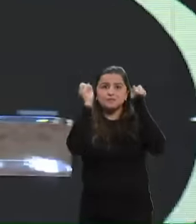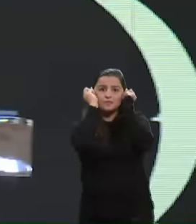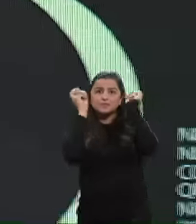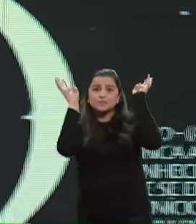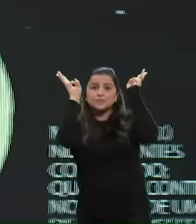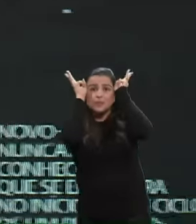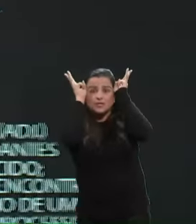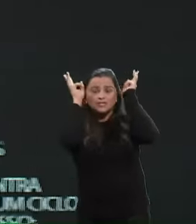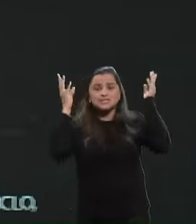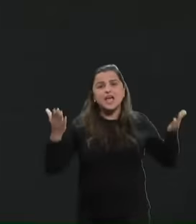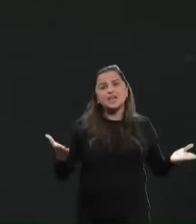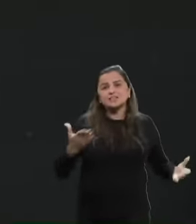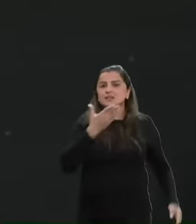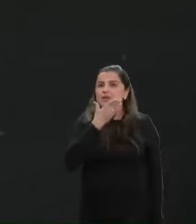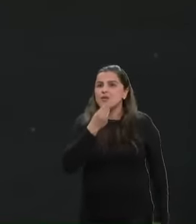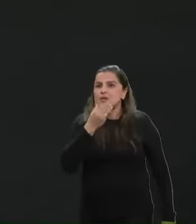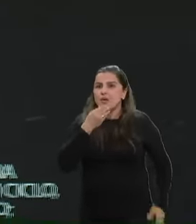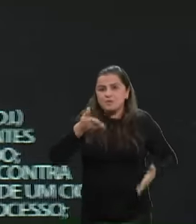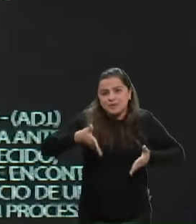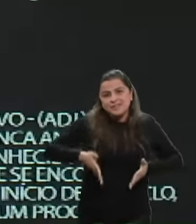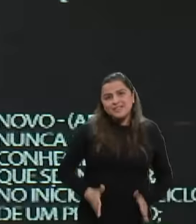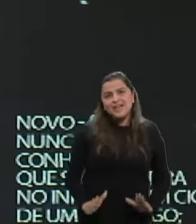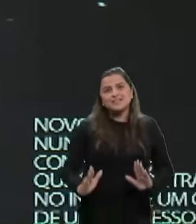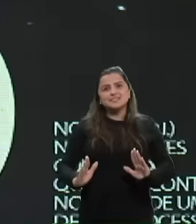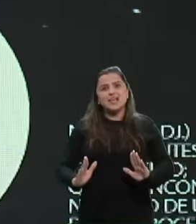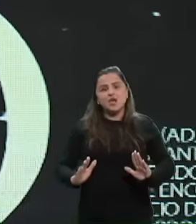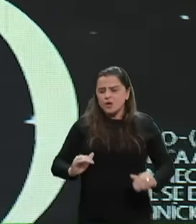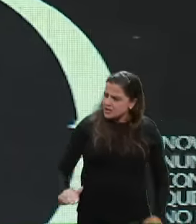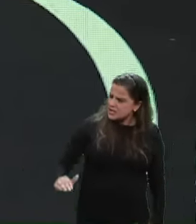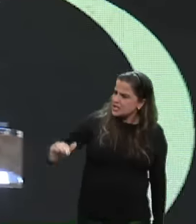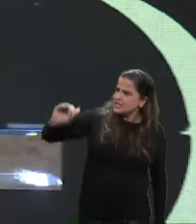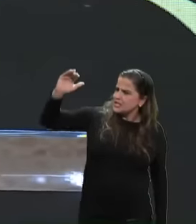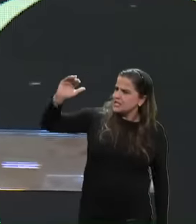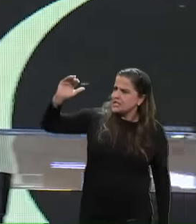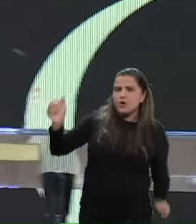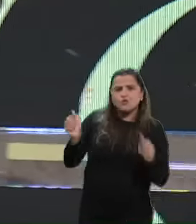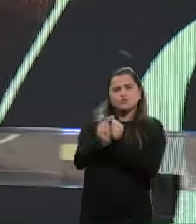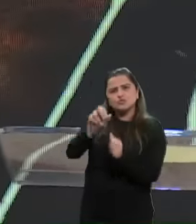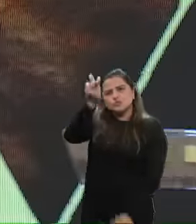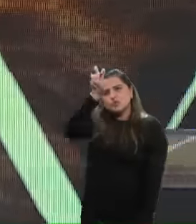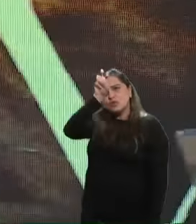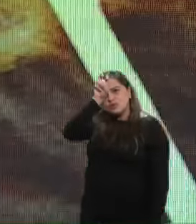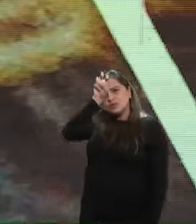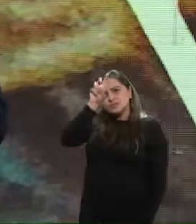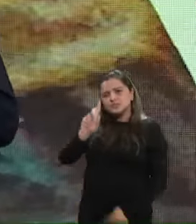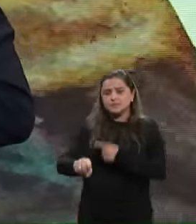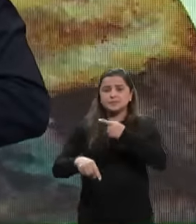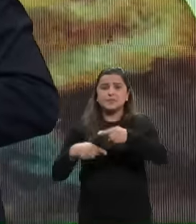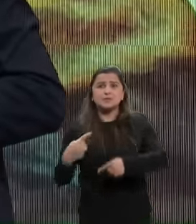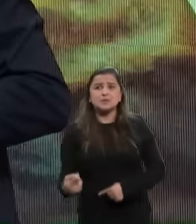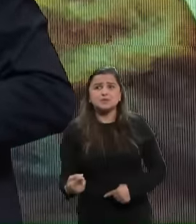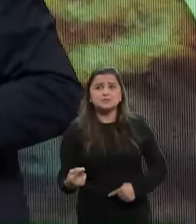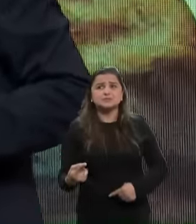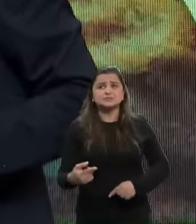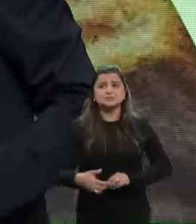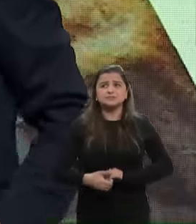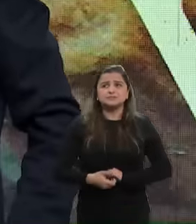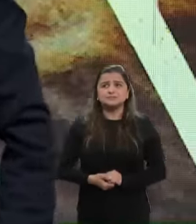Moisés, um homem que nasceu hebreu, cresceu como egípcio, mas se desenvolveu como medianita.